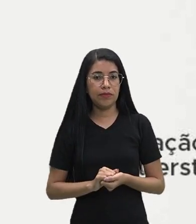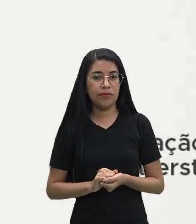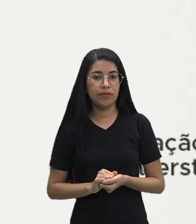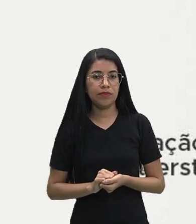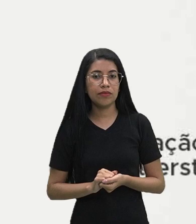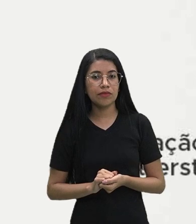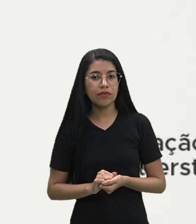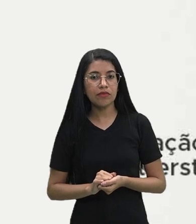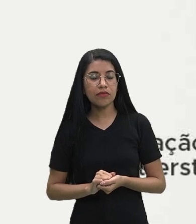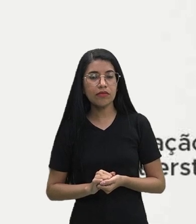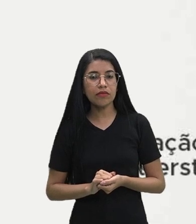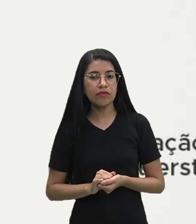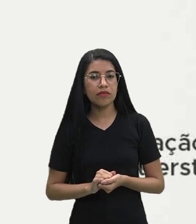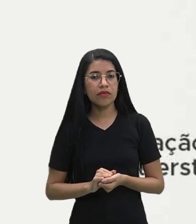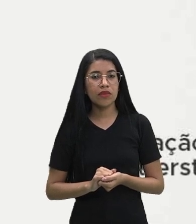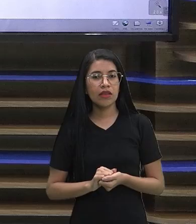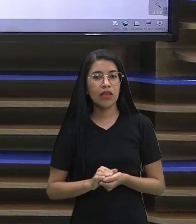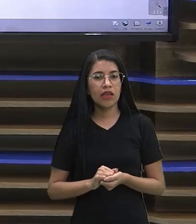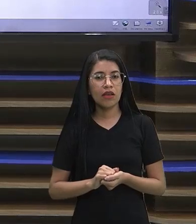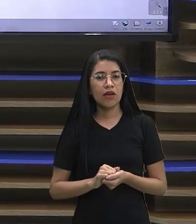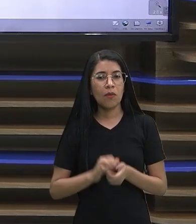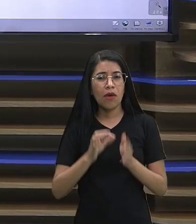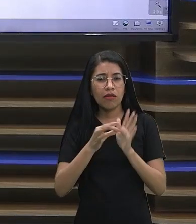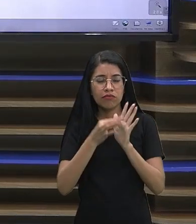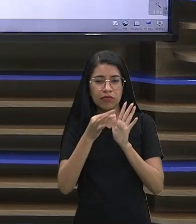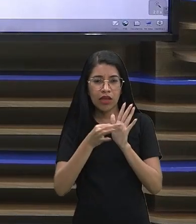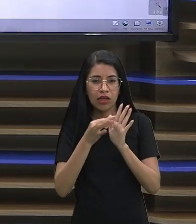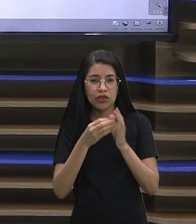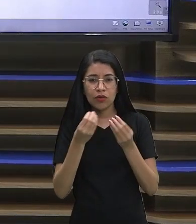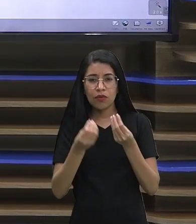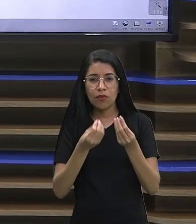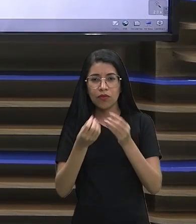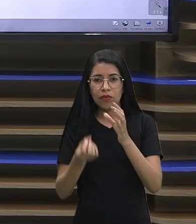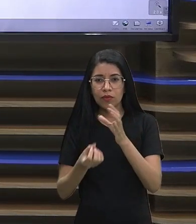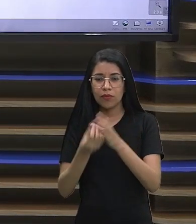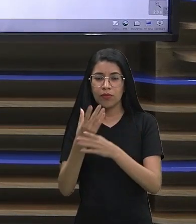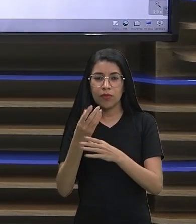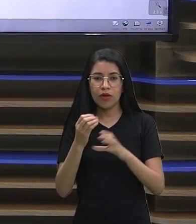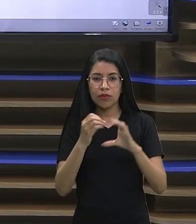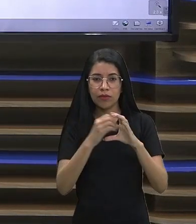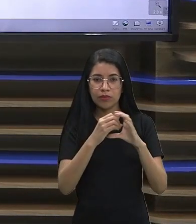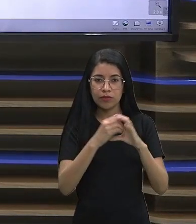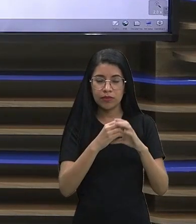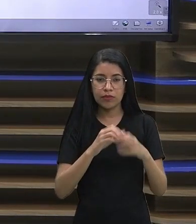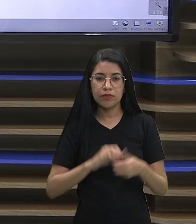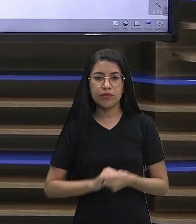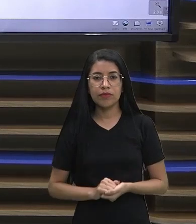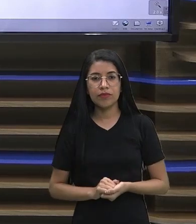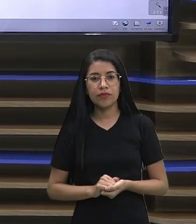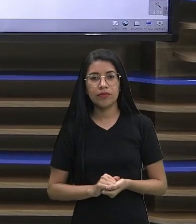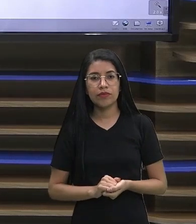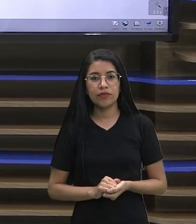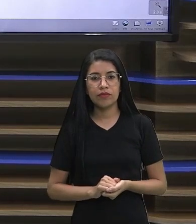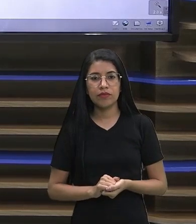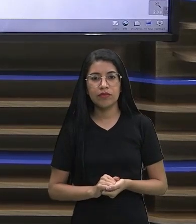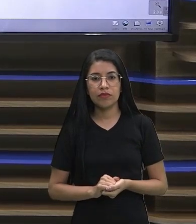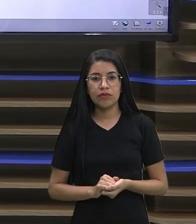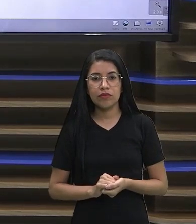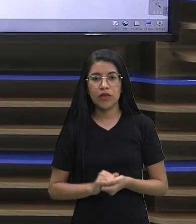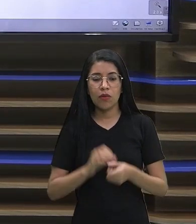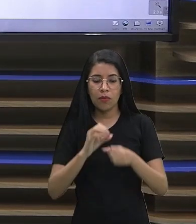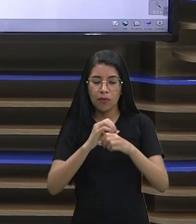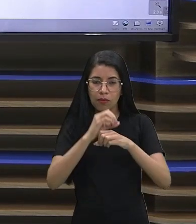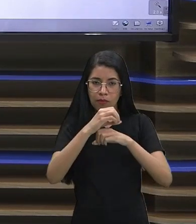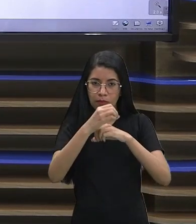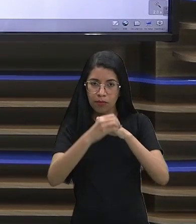aí uma hipótese de como é que surgiram as células. Como é que surgiram as células? Eu tenho compostos